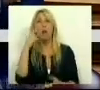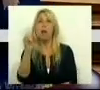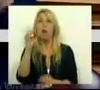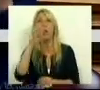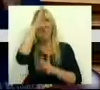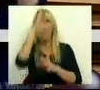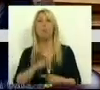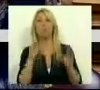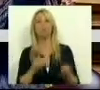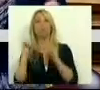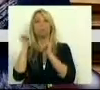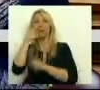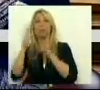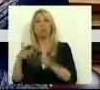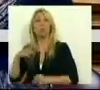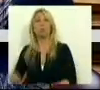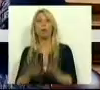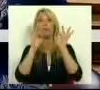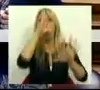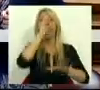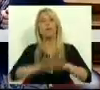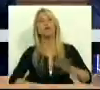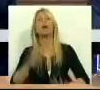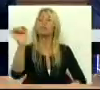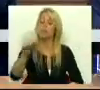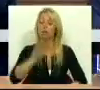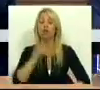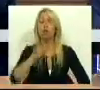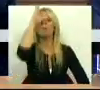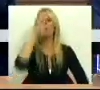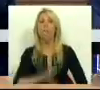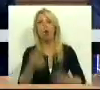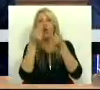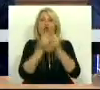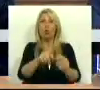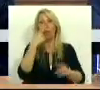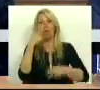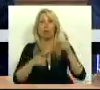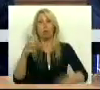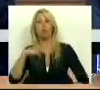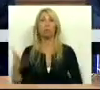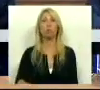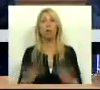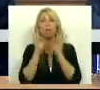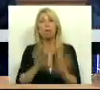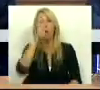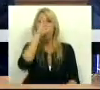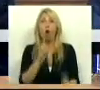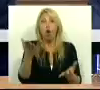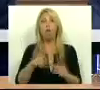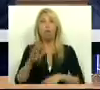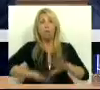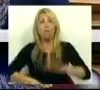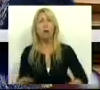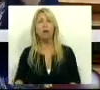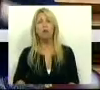que fugisse dos portugueses como este governo foge. Sim, Sr. Primeiro-Ministro, que se escondesse dos portugueses como este governo se esconde.